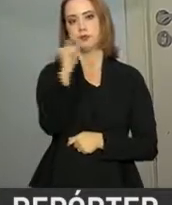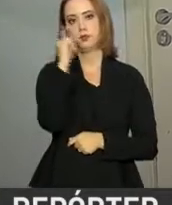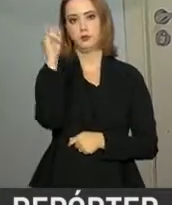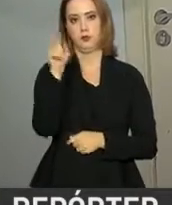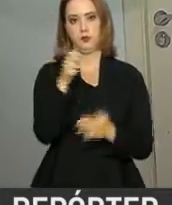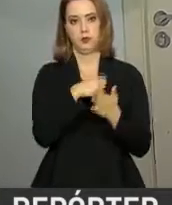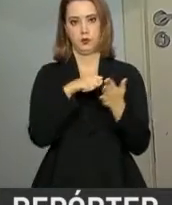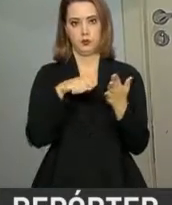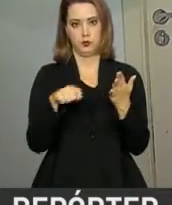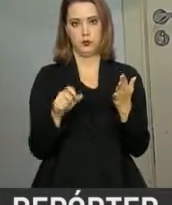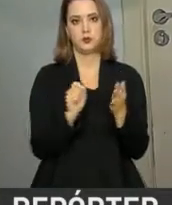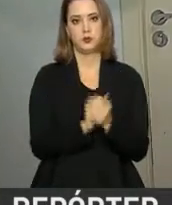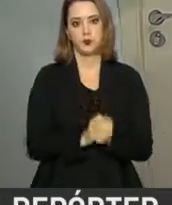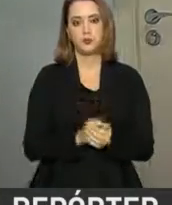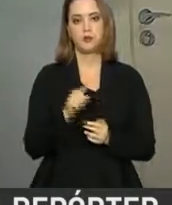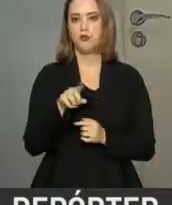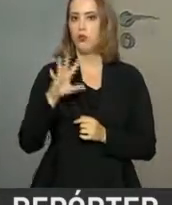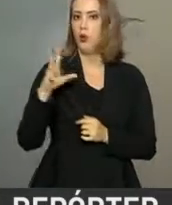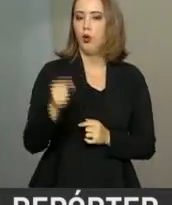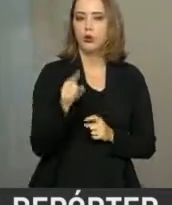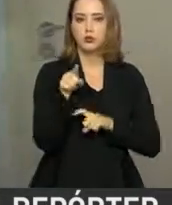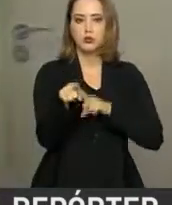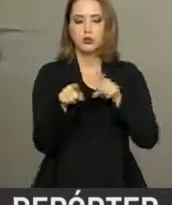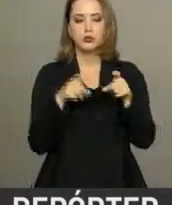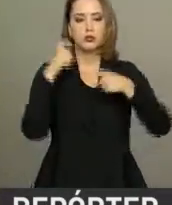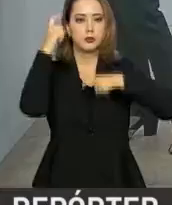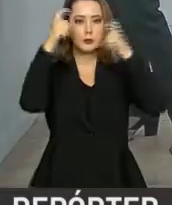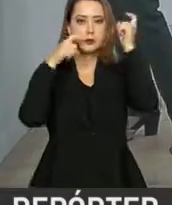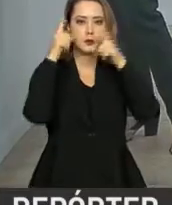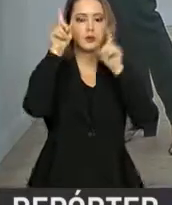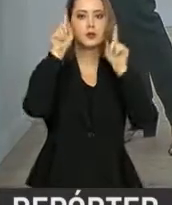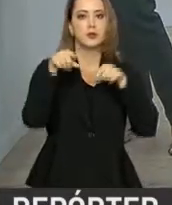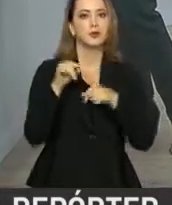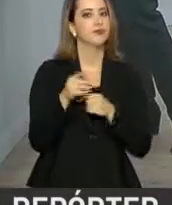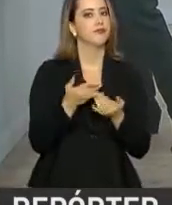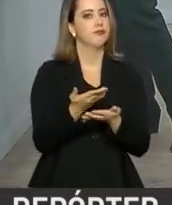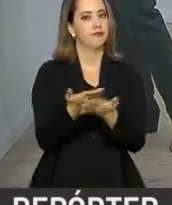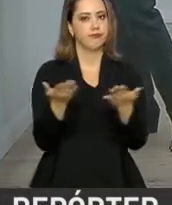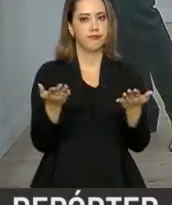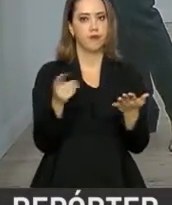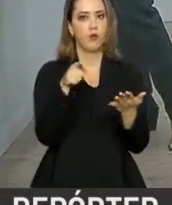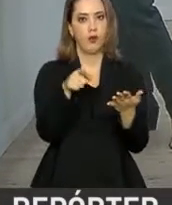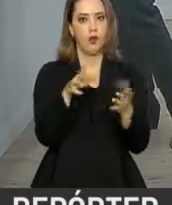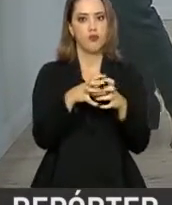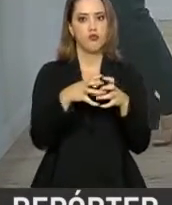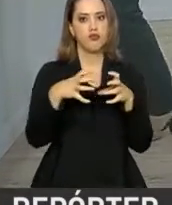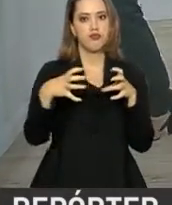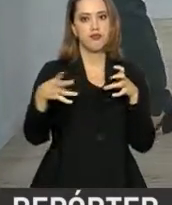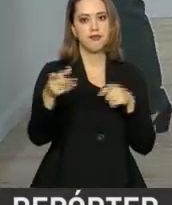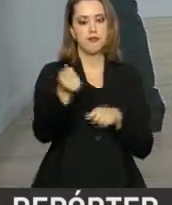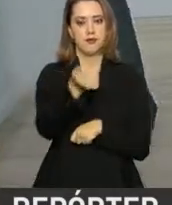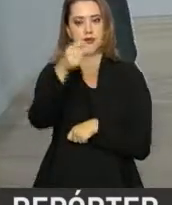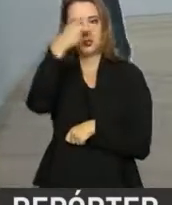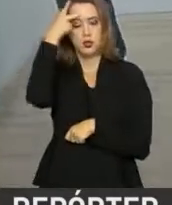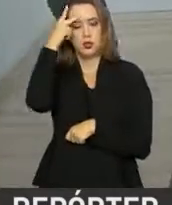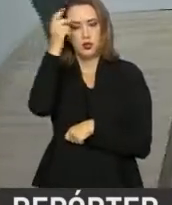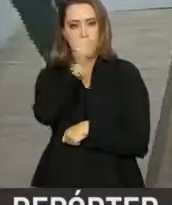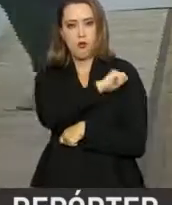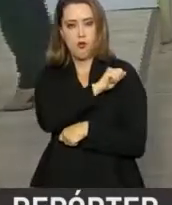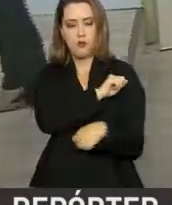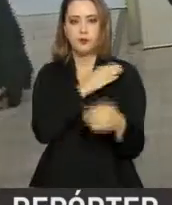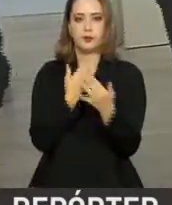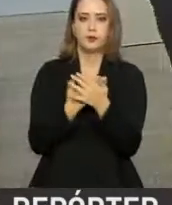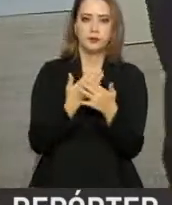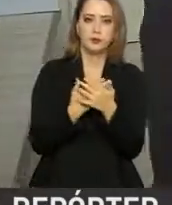toda essa preocupação tem capacidade para causar esse efeito encher uma classe inteira de cursinho em pleno final de semana